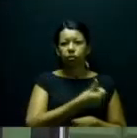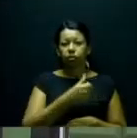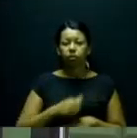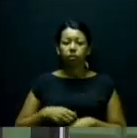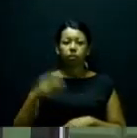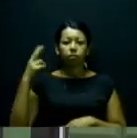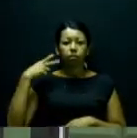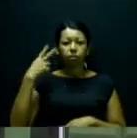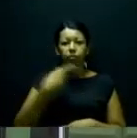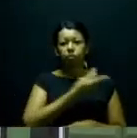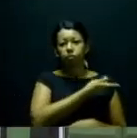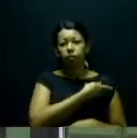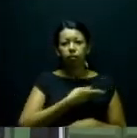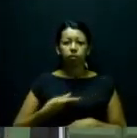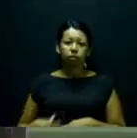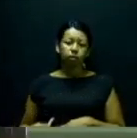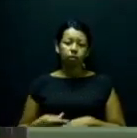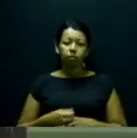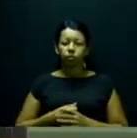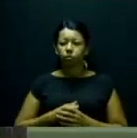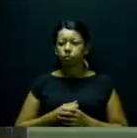Araújo, presidente.